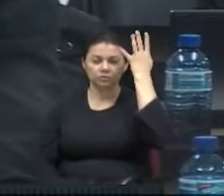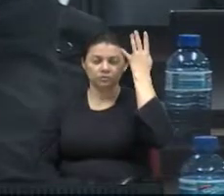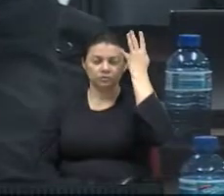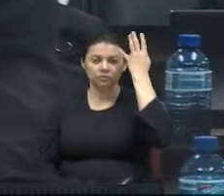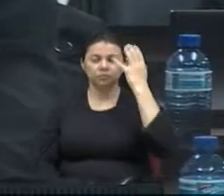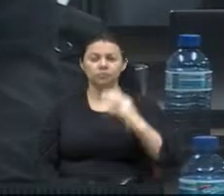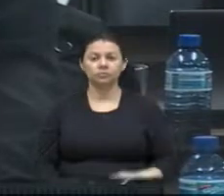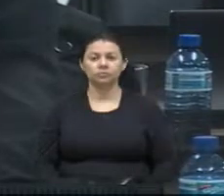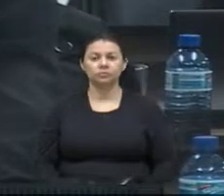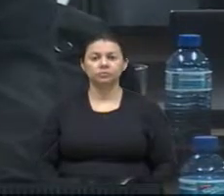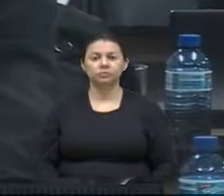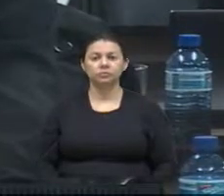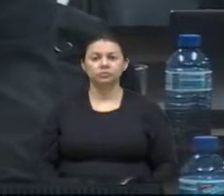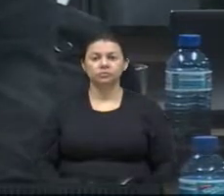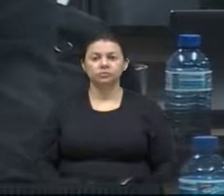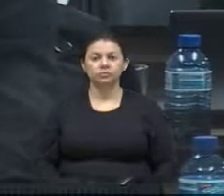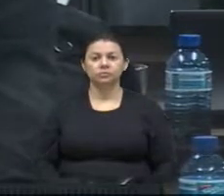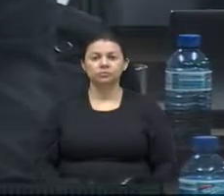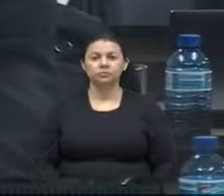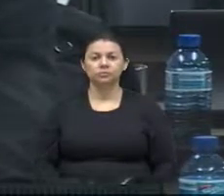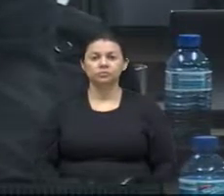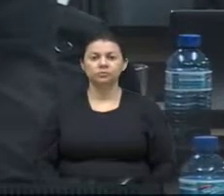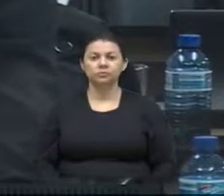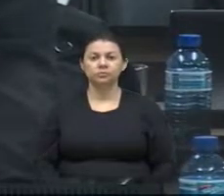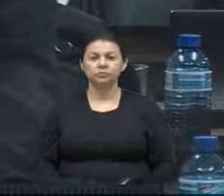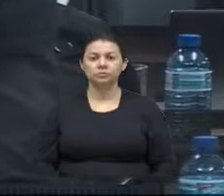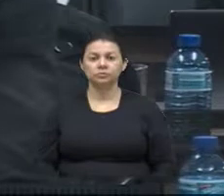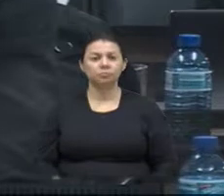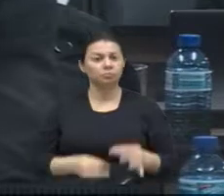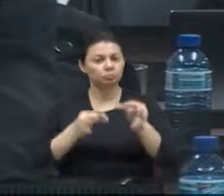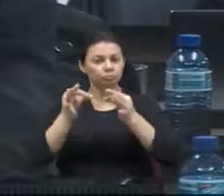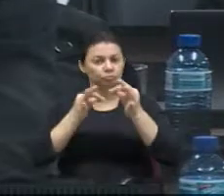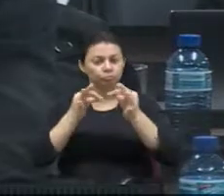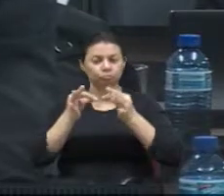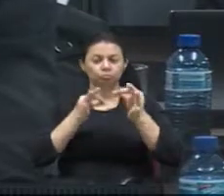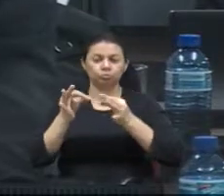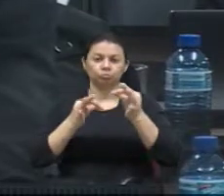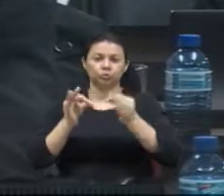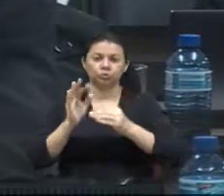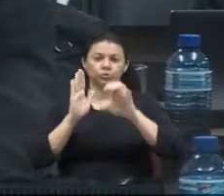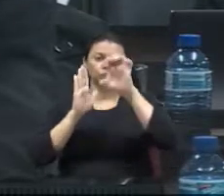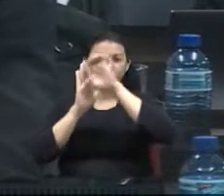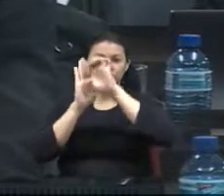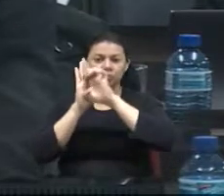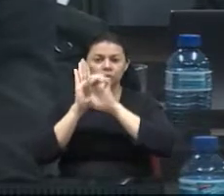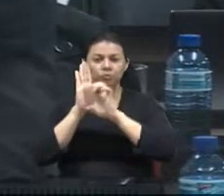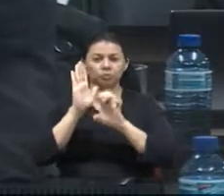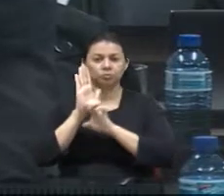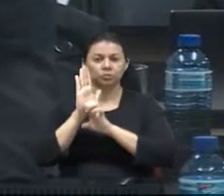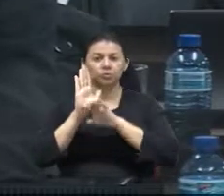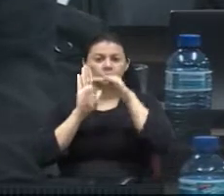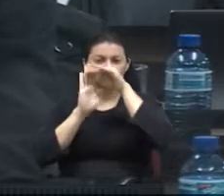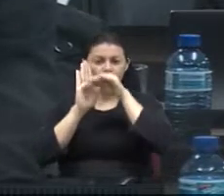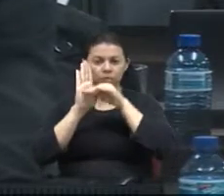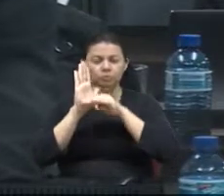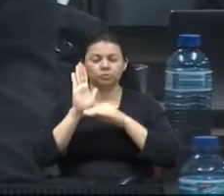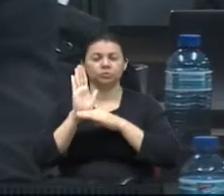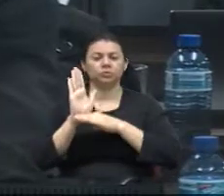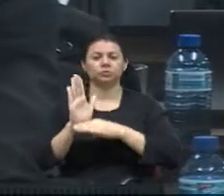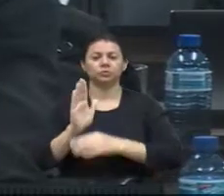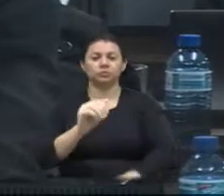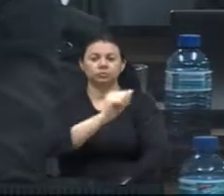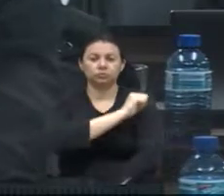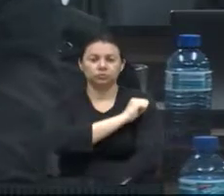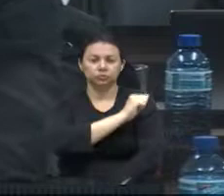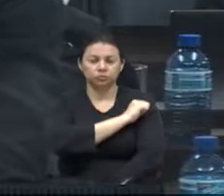o projeto seletivo simplificado para o programa de estágio remunerado ensinados alunos do ensino médio técnico